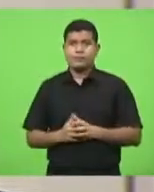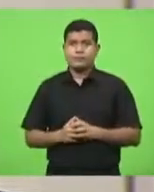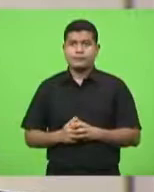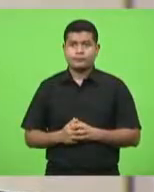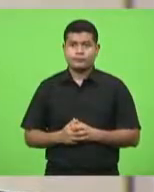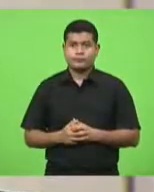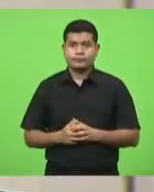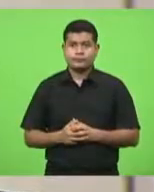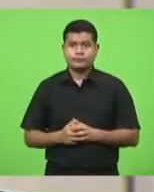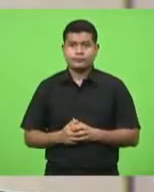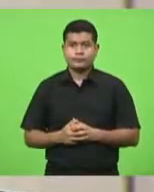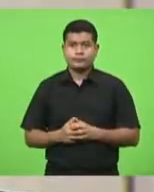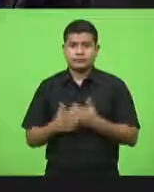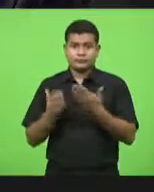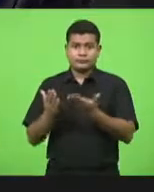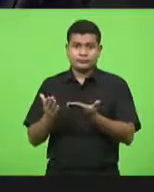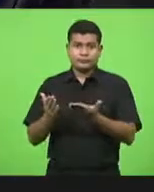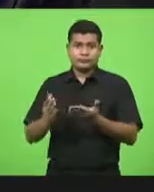Deputada?